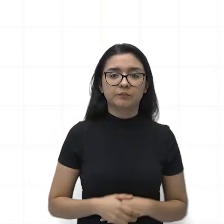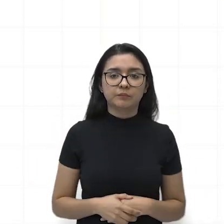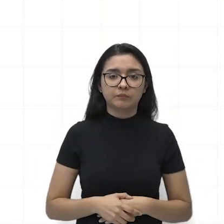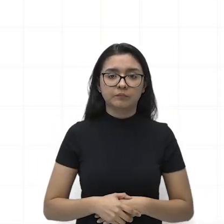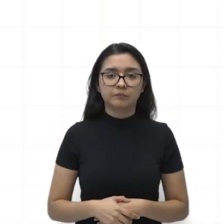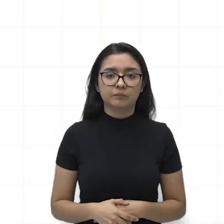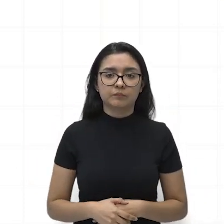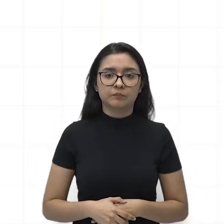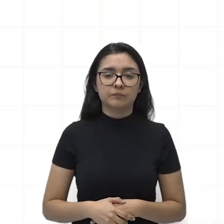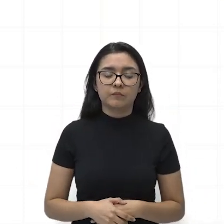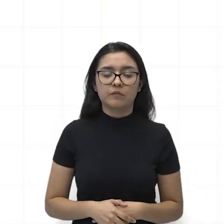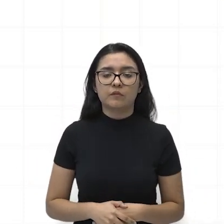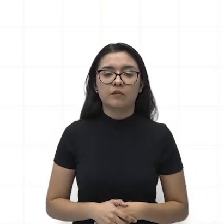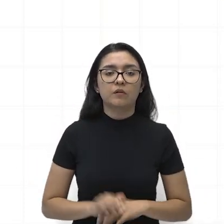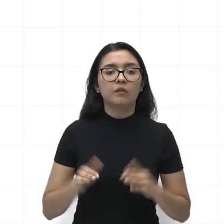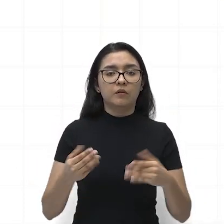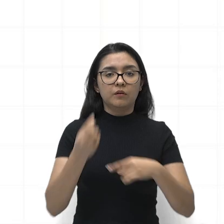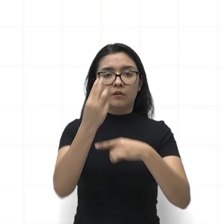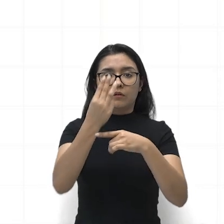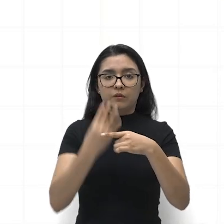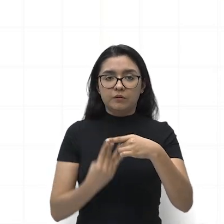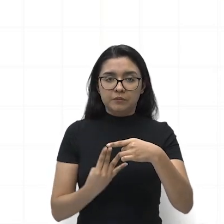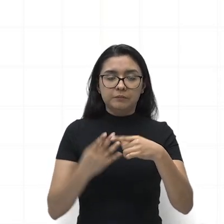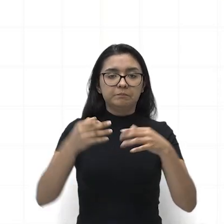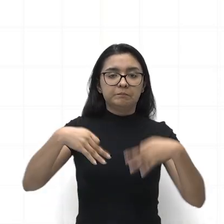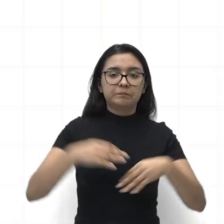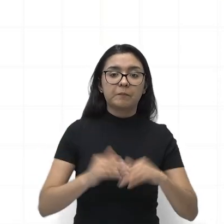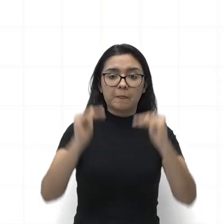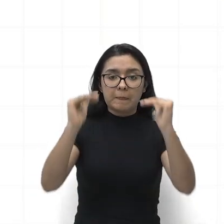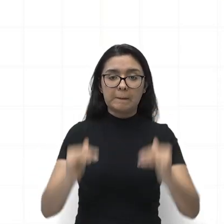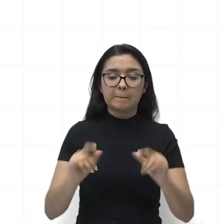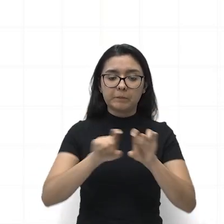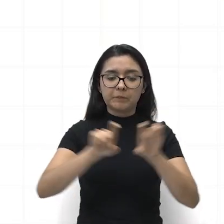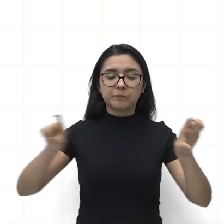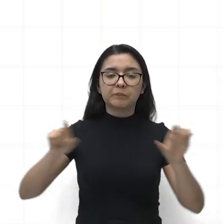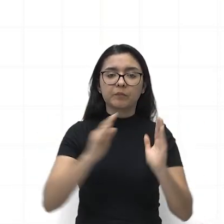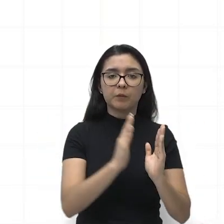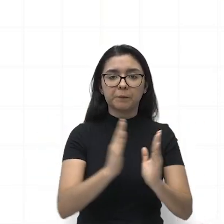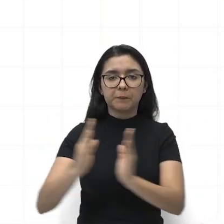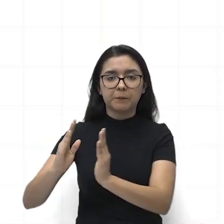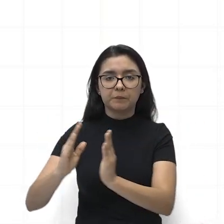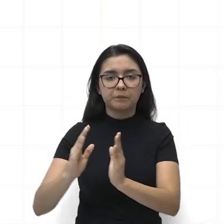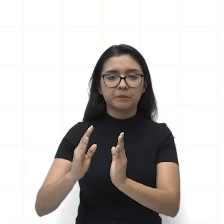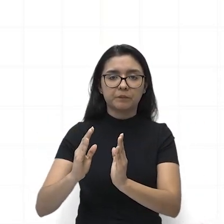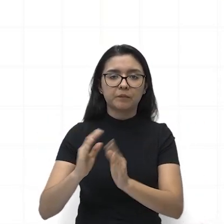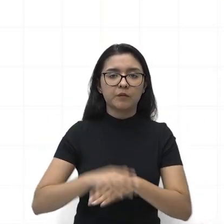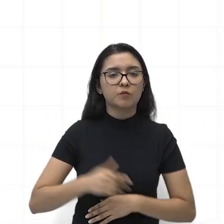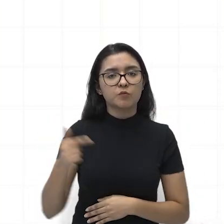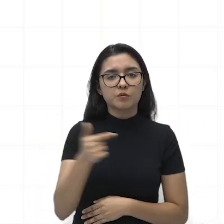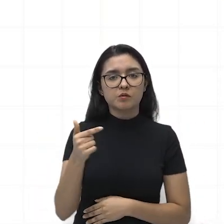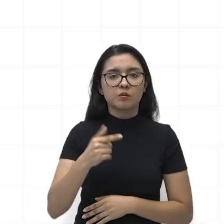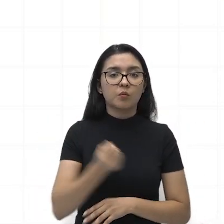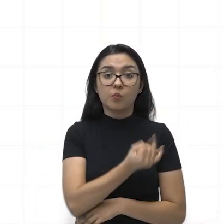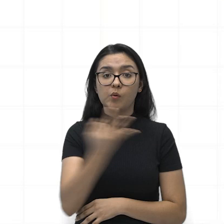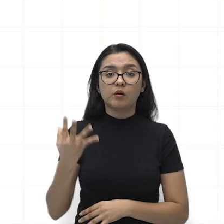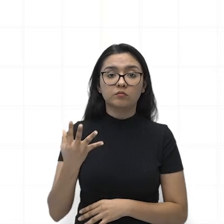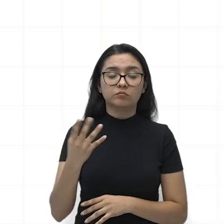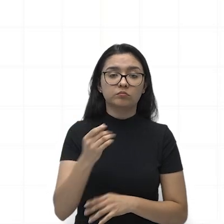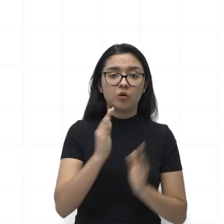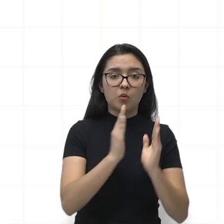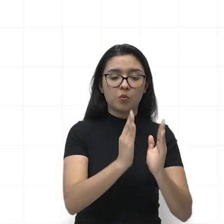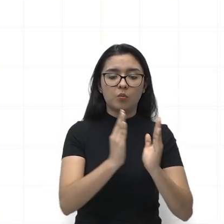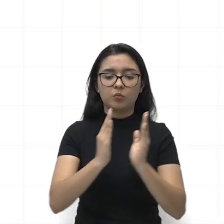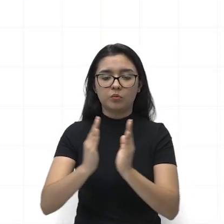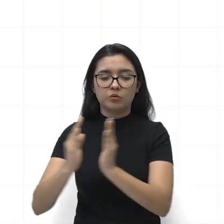relembrar. 3/4, tá bom? E aí, ó, dividimos agora o retângulo de baixo em 8 partes.